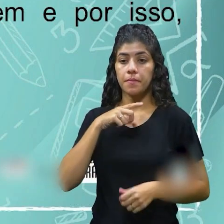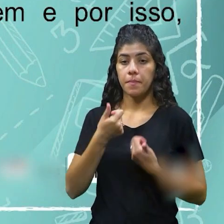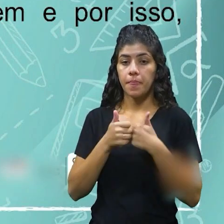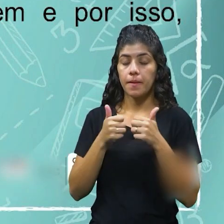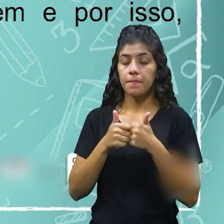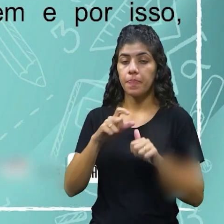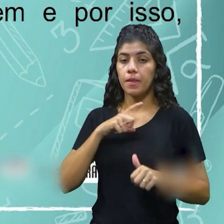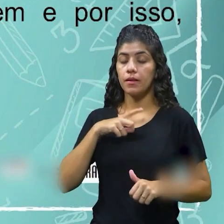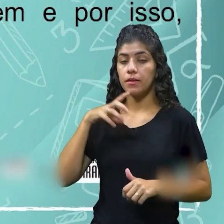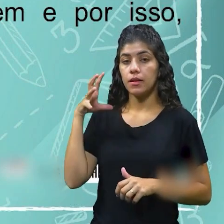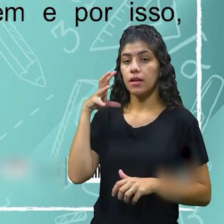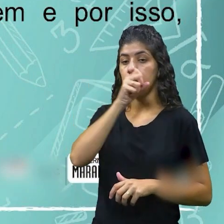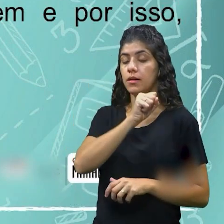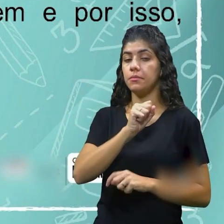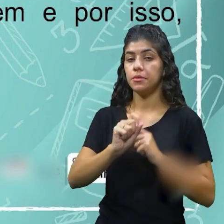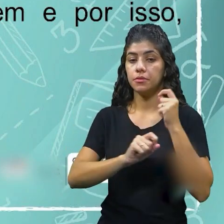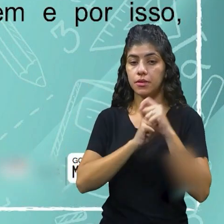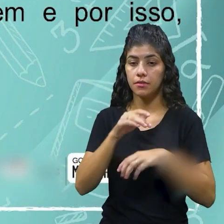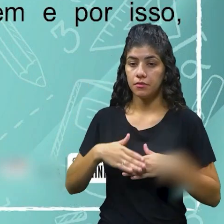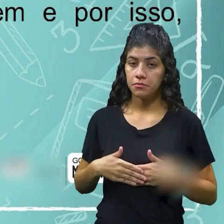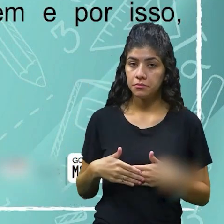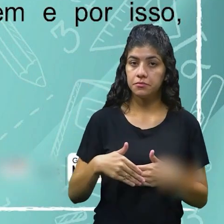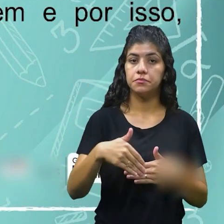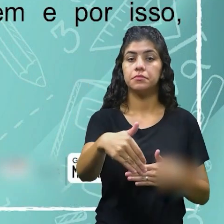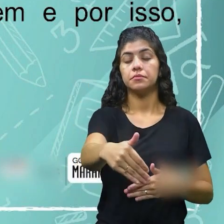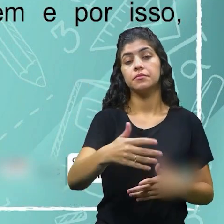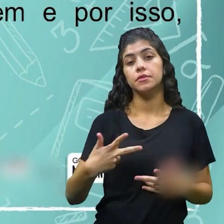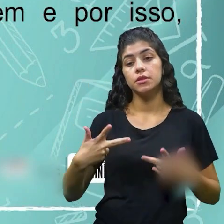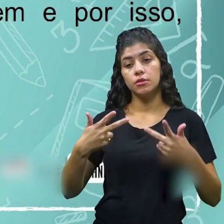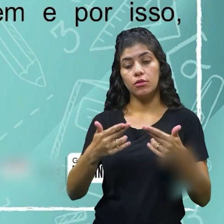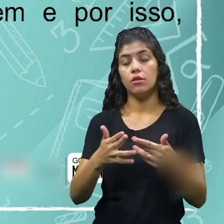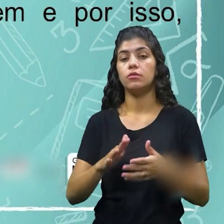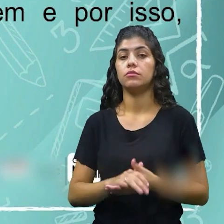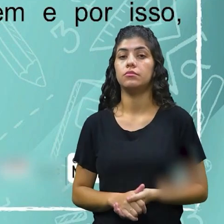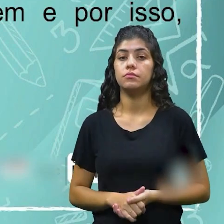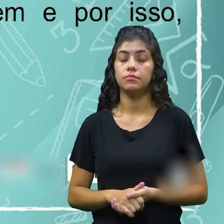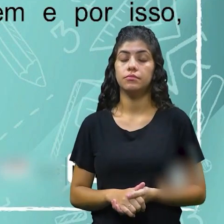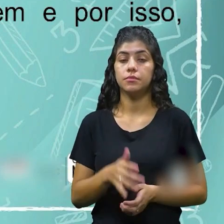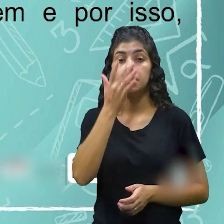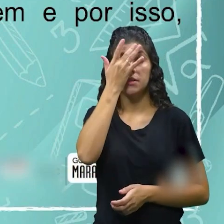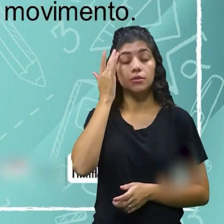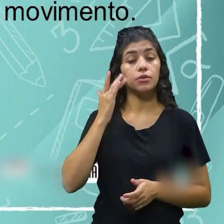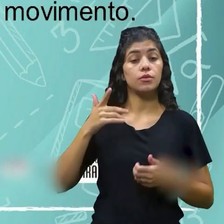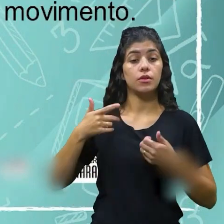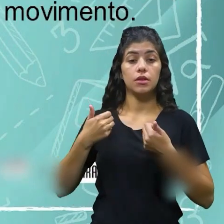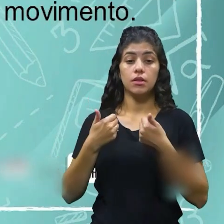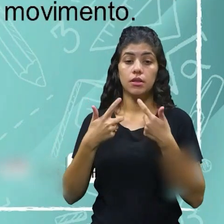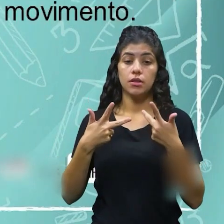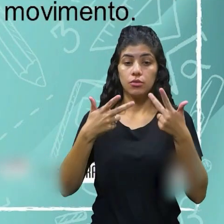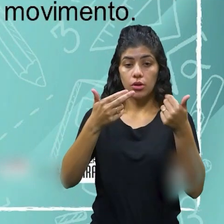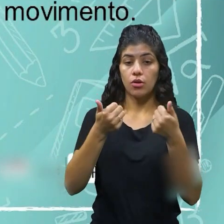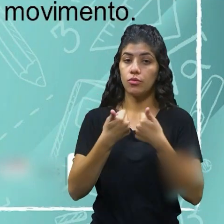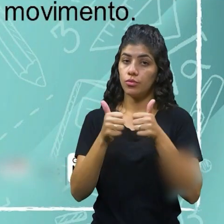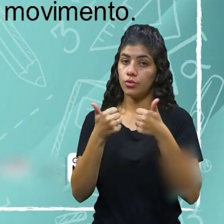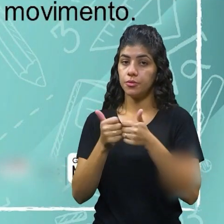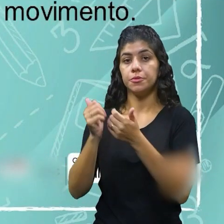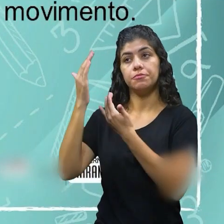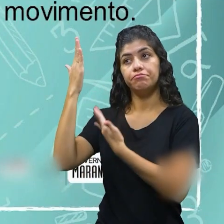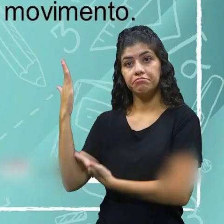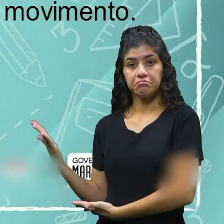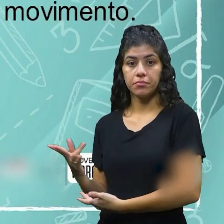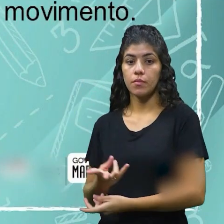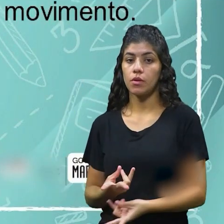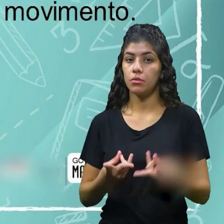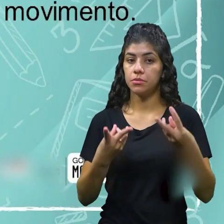ônibus tem a velocidade, ele vai manter a mesma velocidade do ônibus, né? Esse daqui é um exemplo clássico, né?